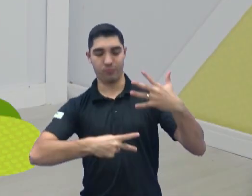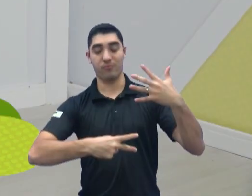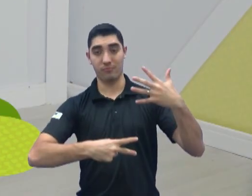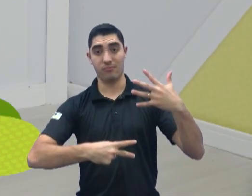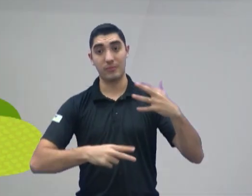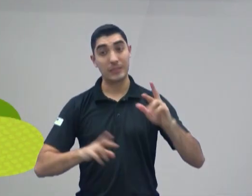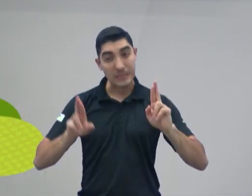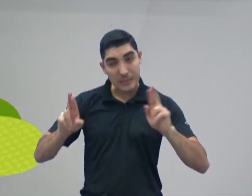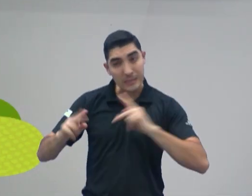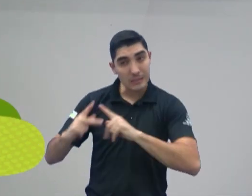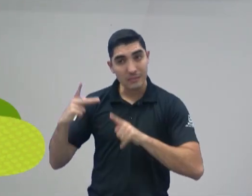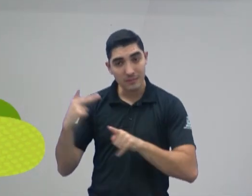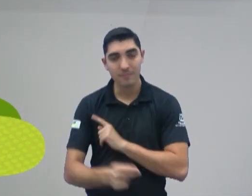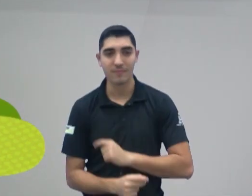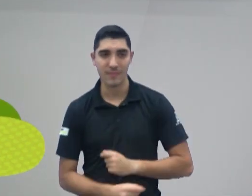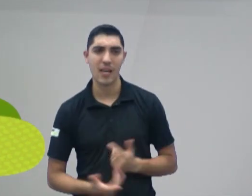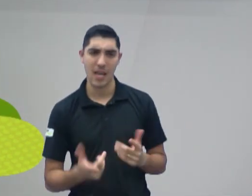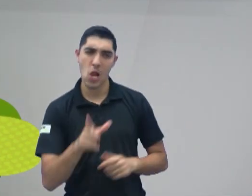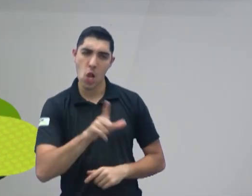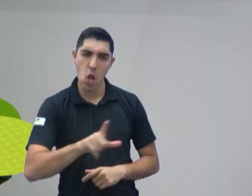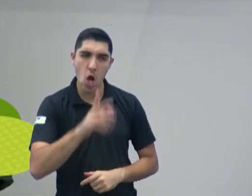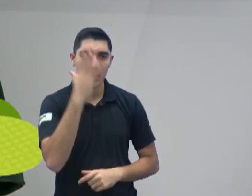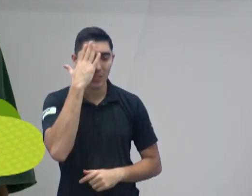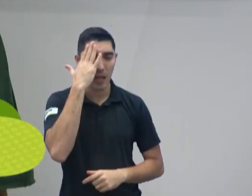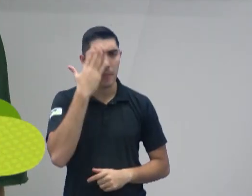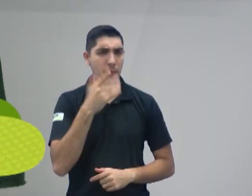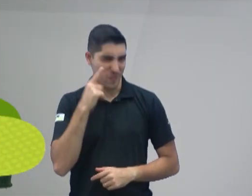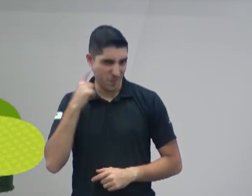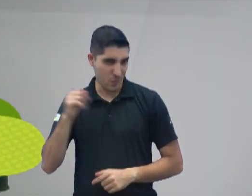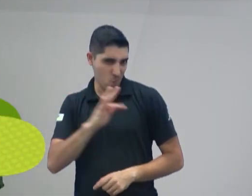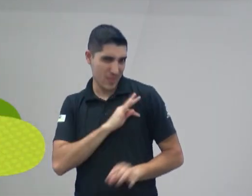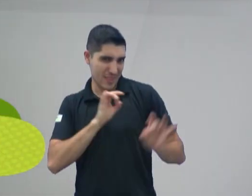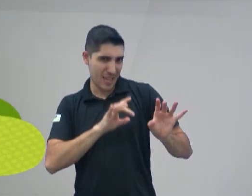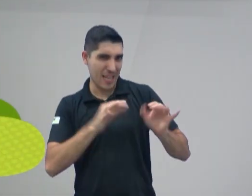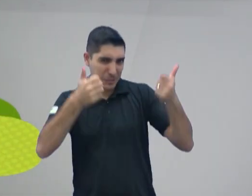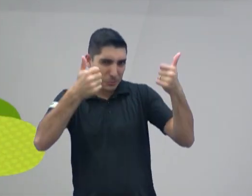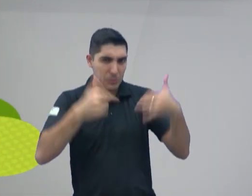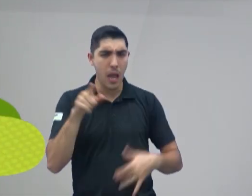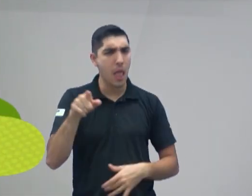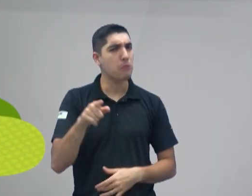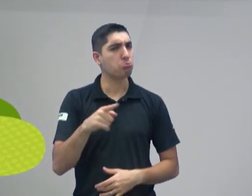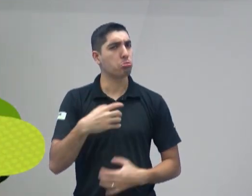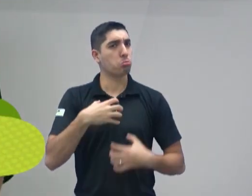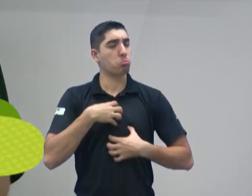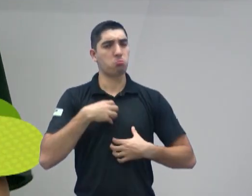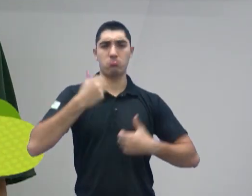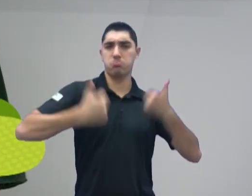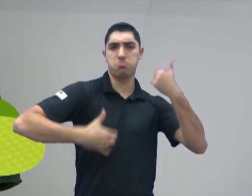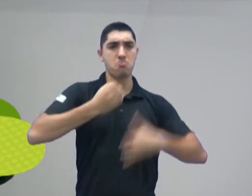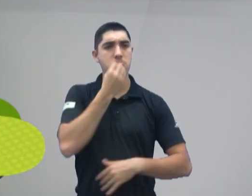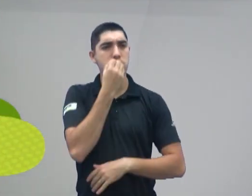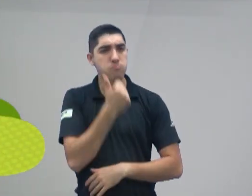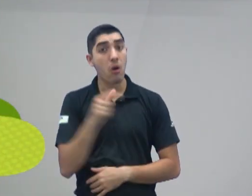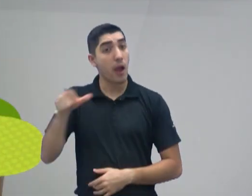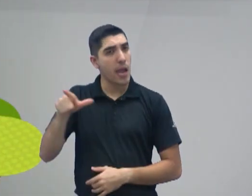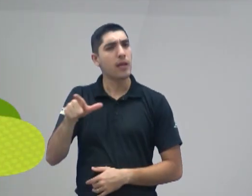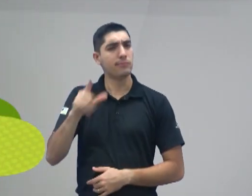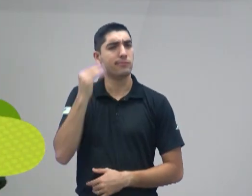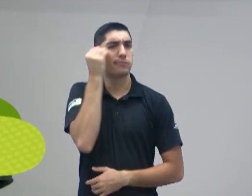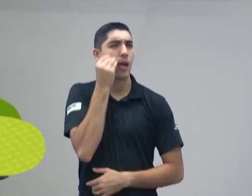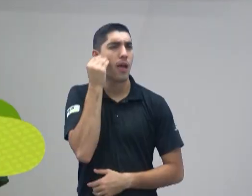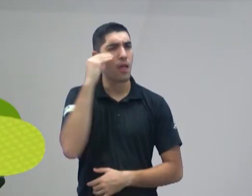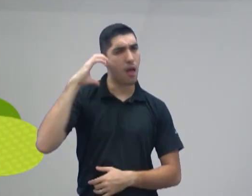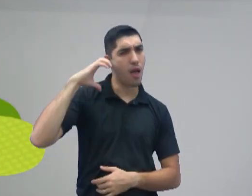João? Claro que sim, a gente ouviu o Flavinho, né, ele sempre fala muito bem, né, dá pra ver como ele entende do esporte, como ele